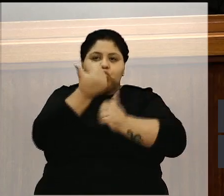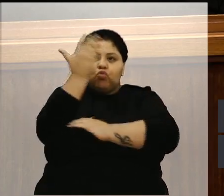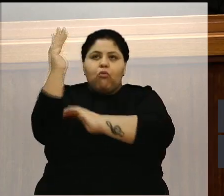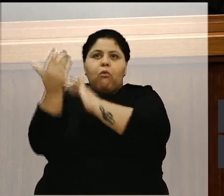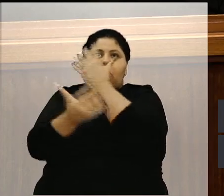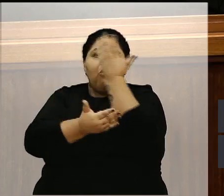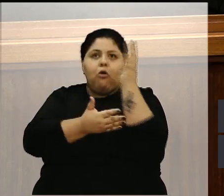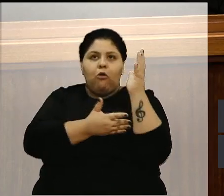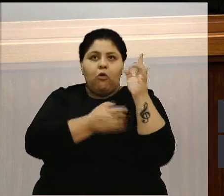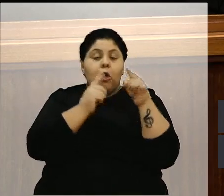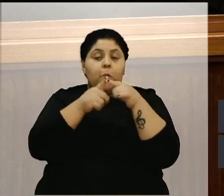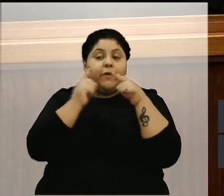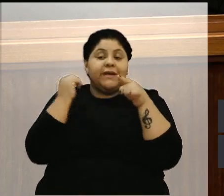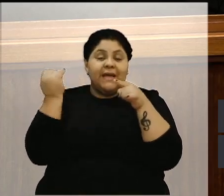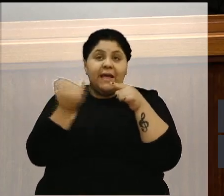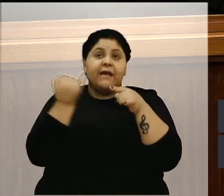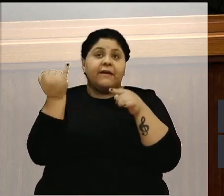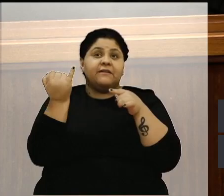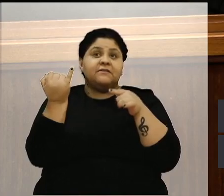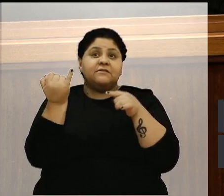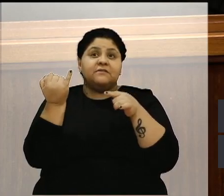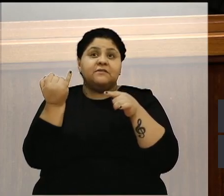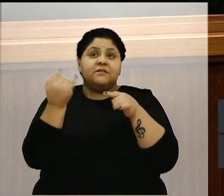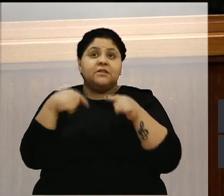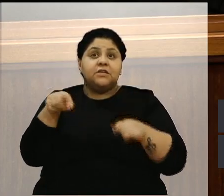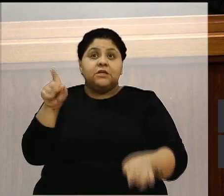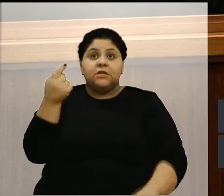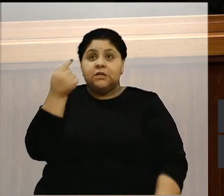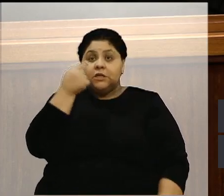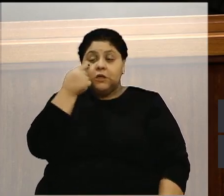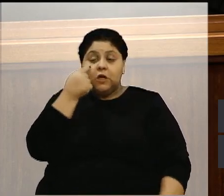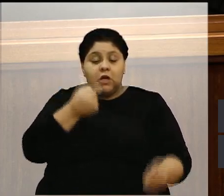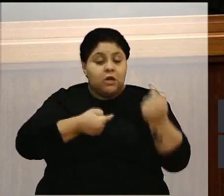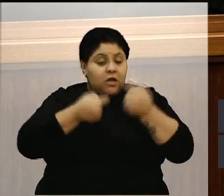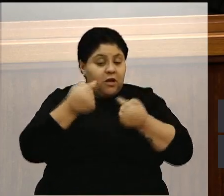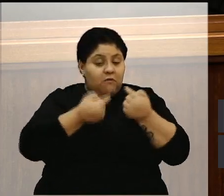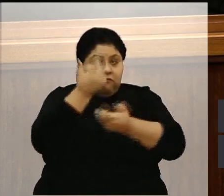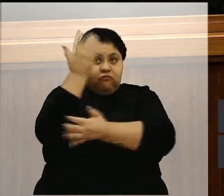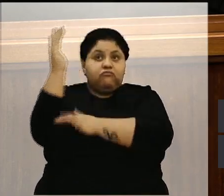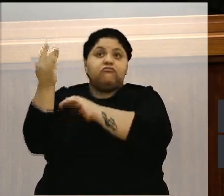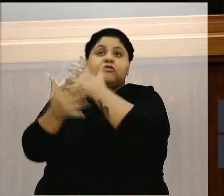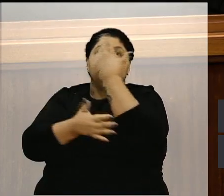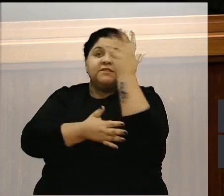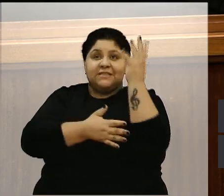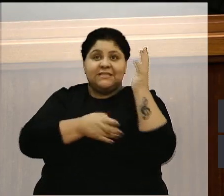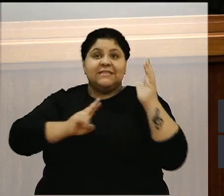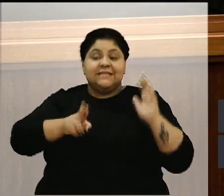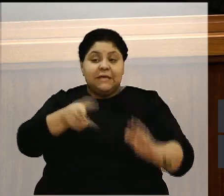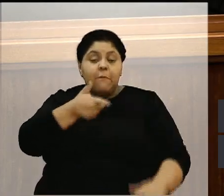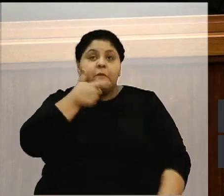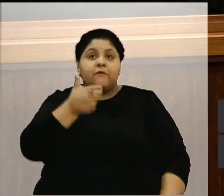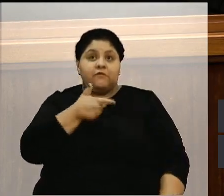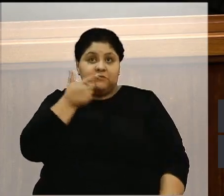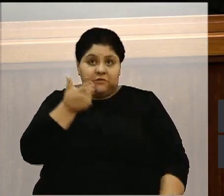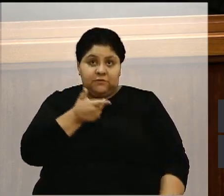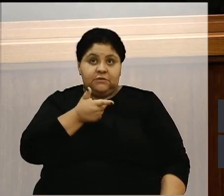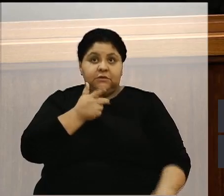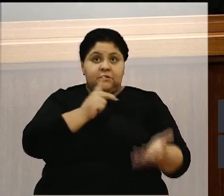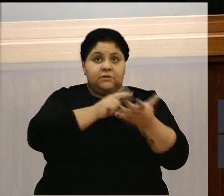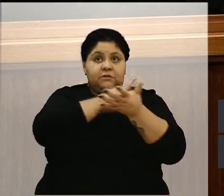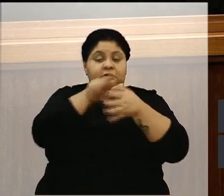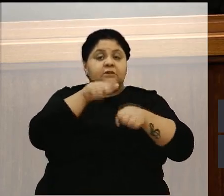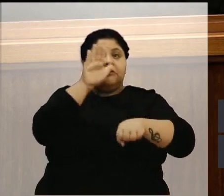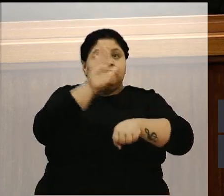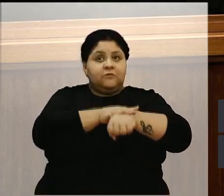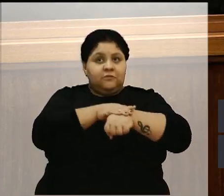é extremamente importante que a gente veja que o debate do meio ambiente, que sempre foi falado em diversos momentos, que é um